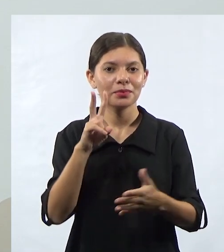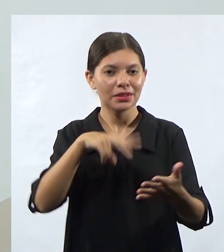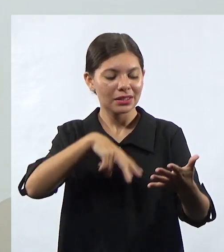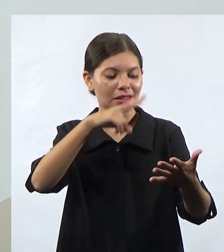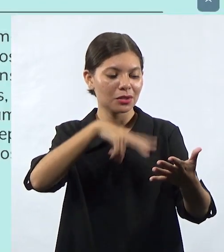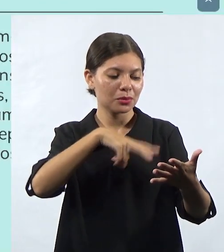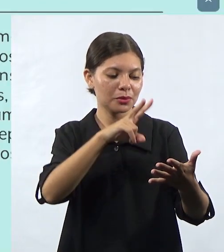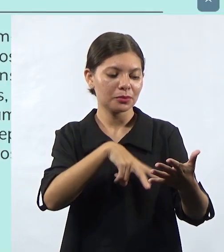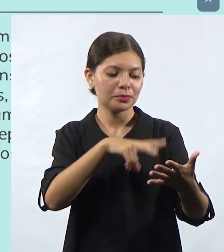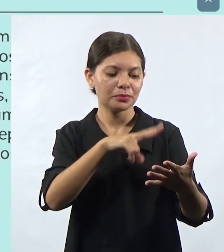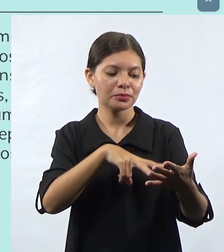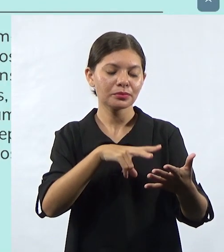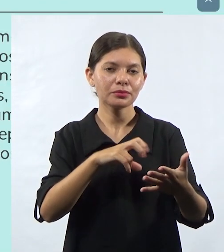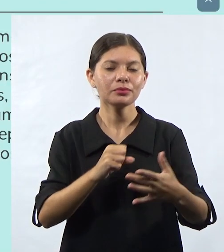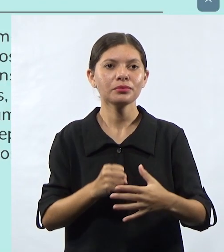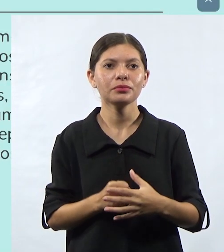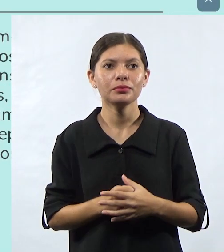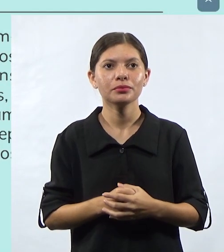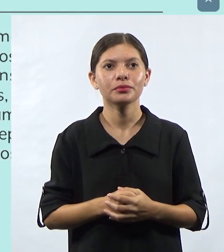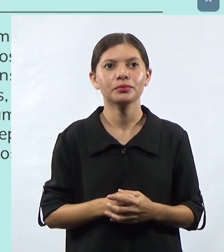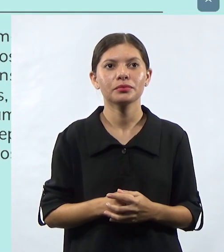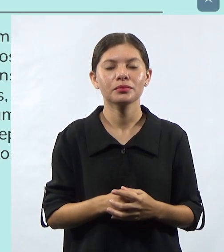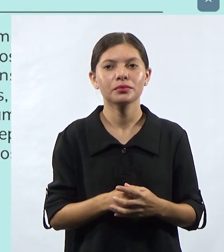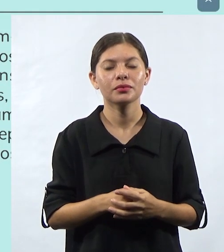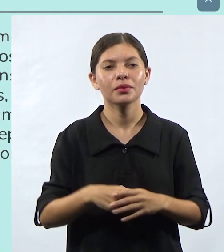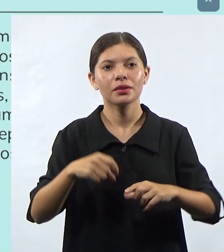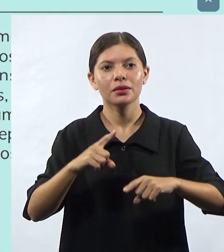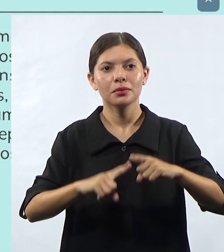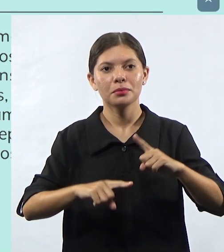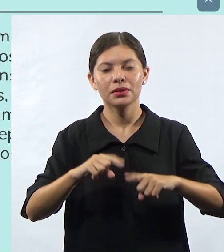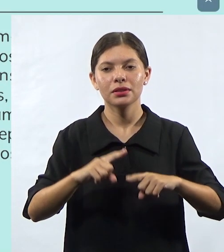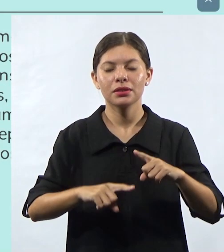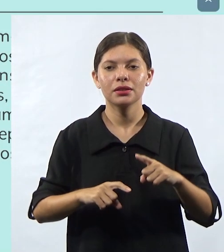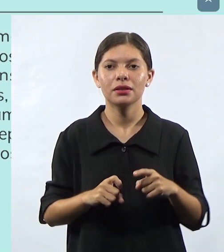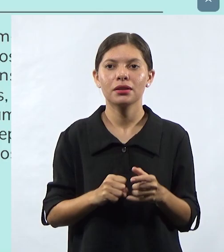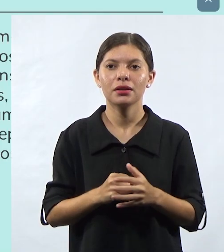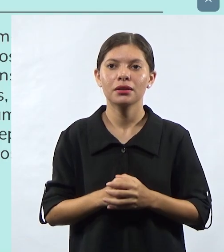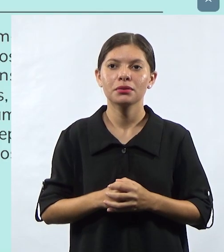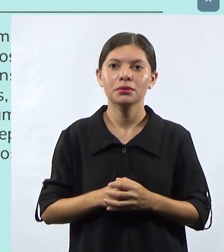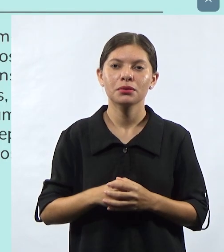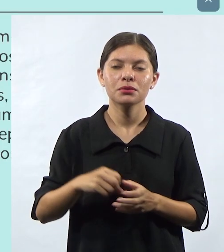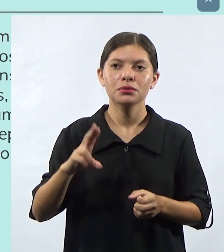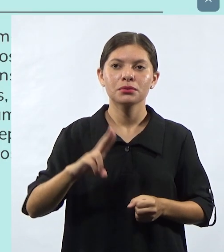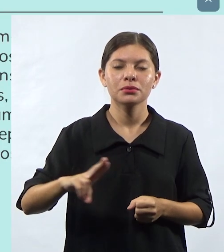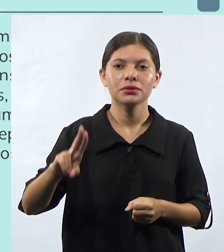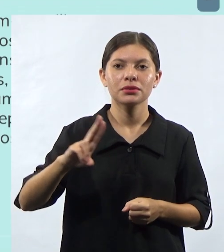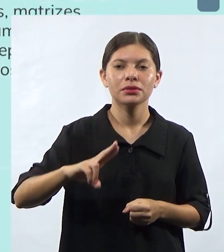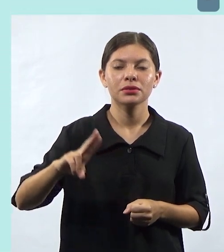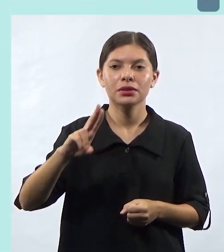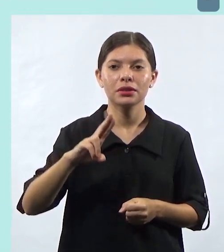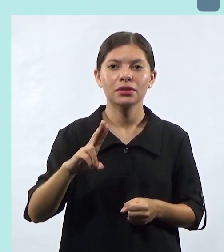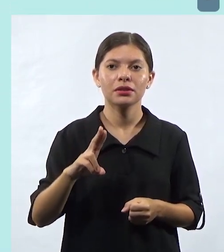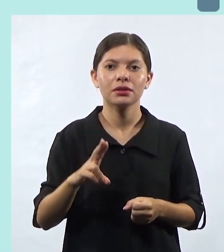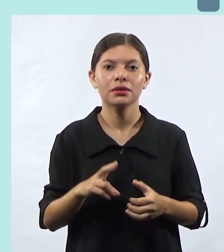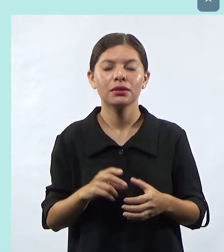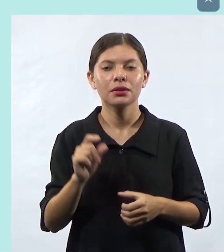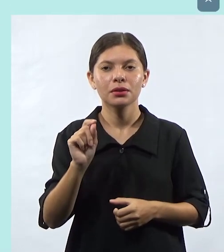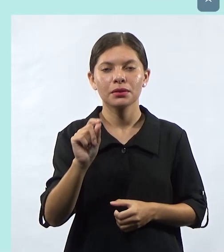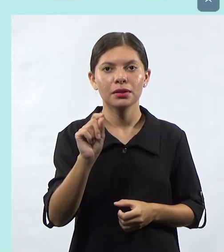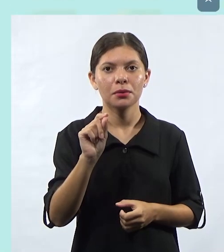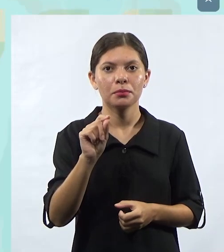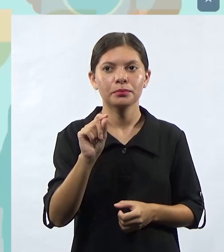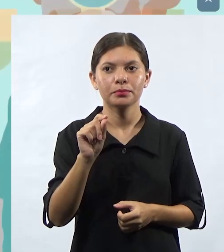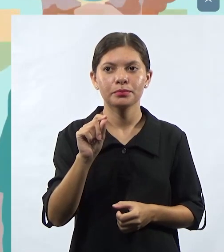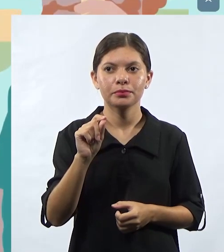né? Então, além aqui do nosso material, que é vocês utilizarem os recursos que a gente já falou, de usar,